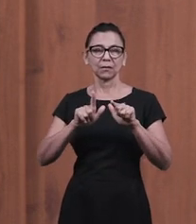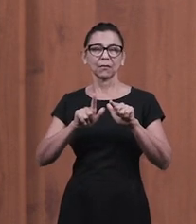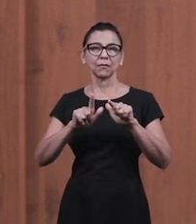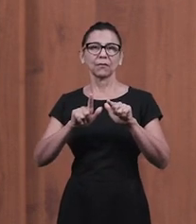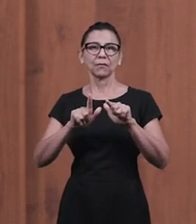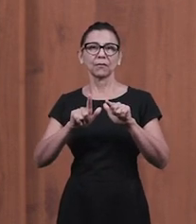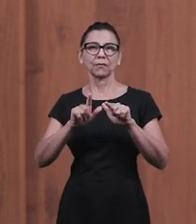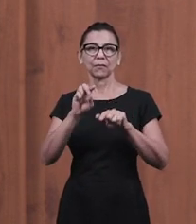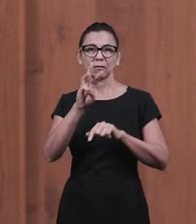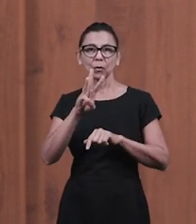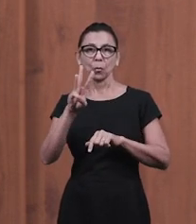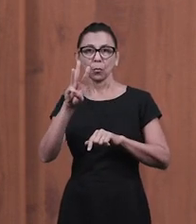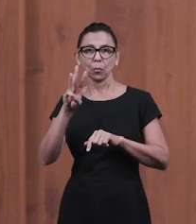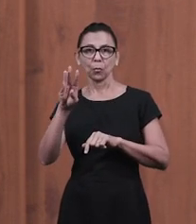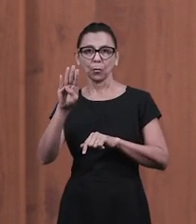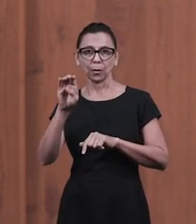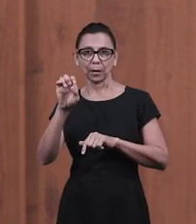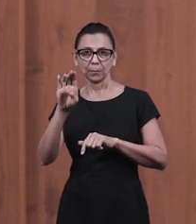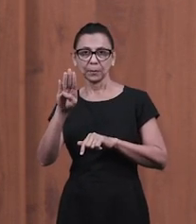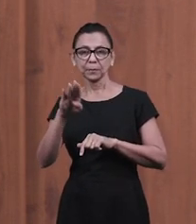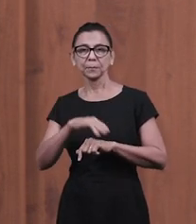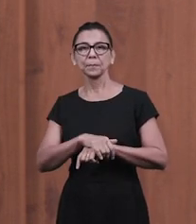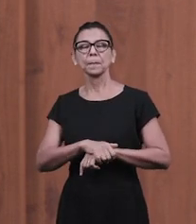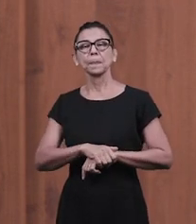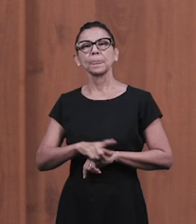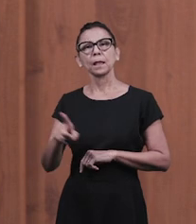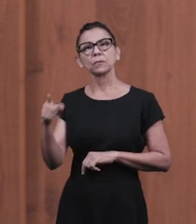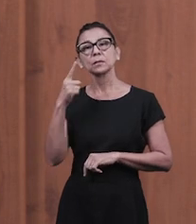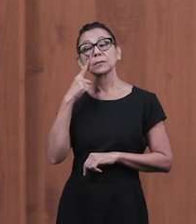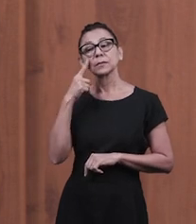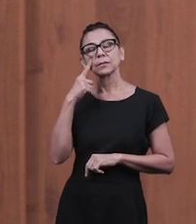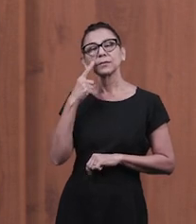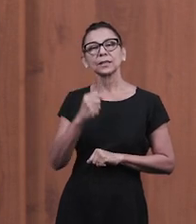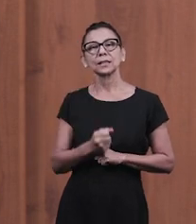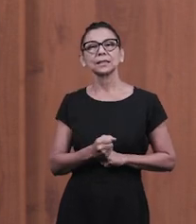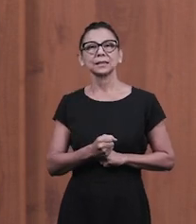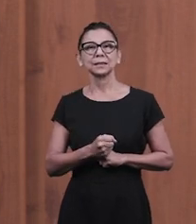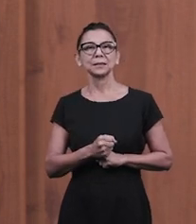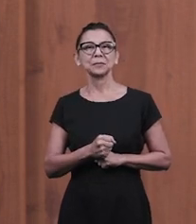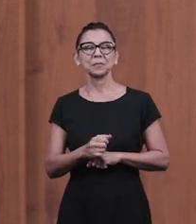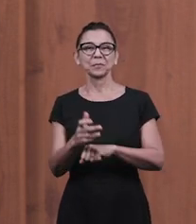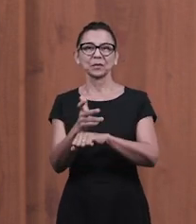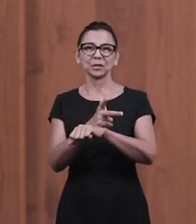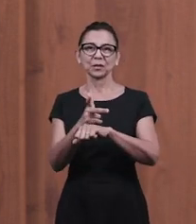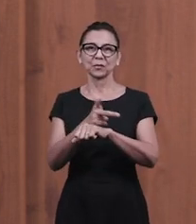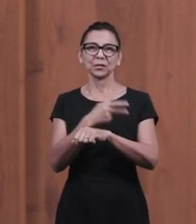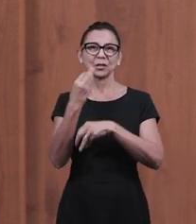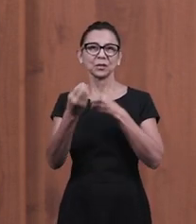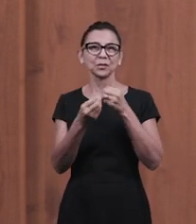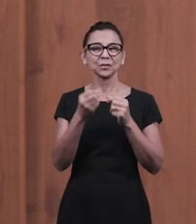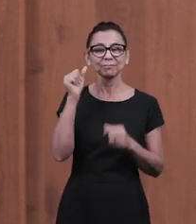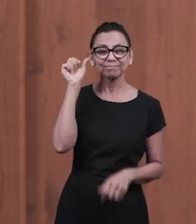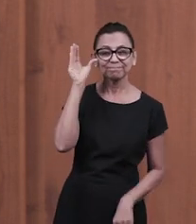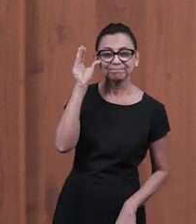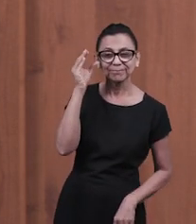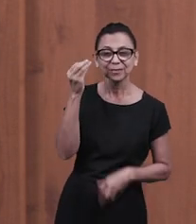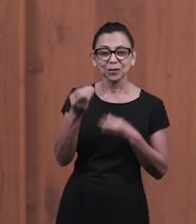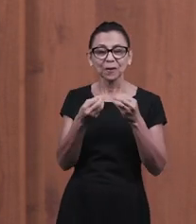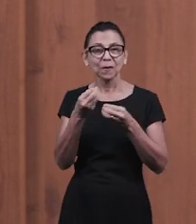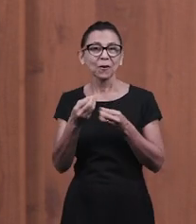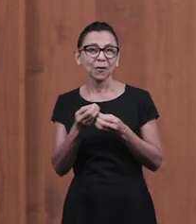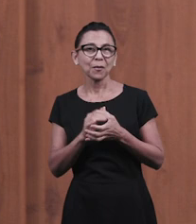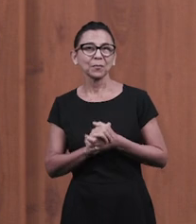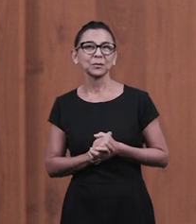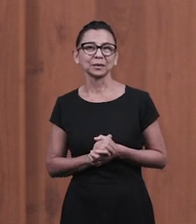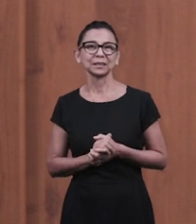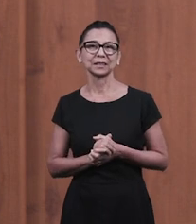vai poder ter acesso ali de alguma forma ao seu vídeo para ver ali como foi que você apresentou o seu vídeo e que